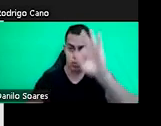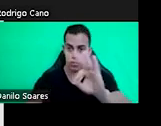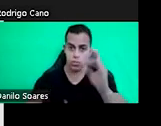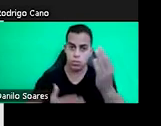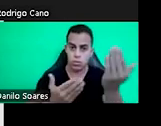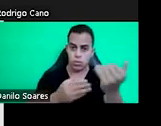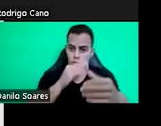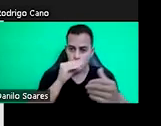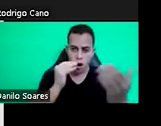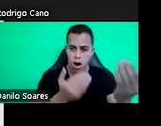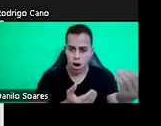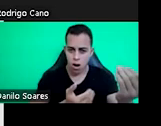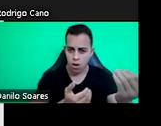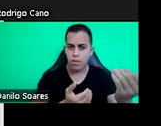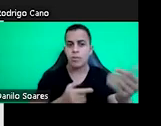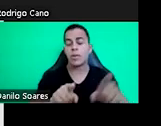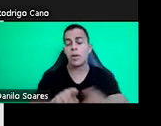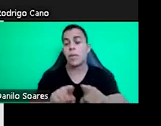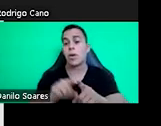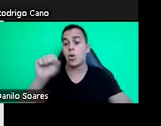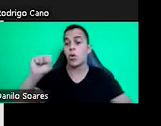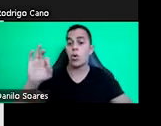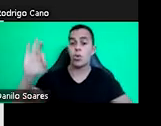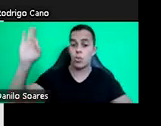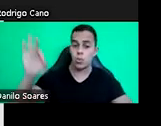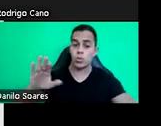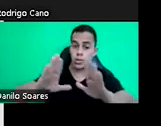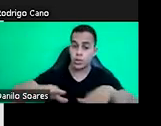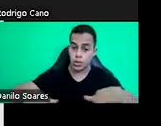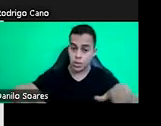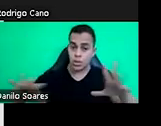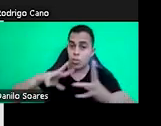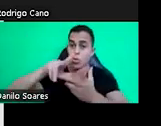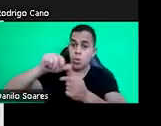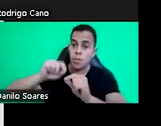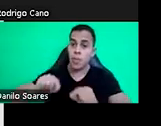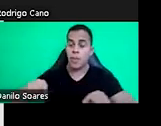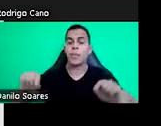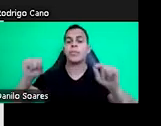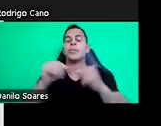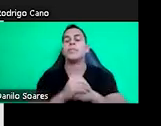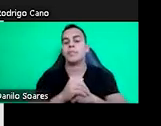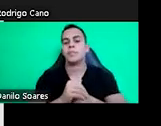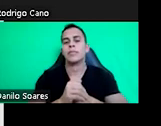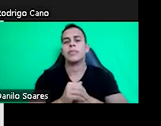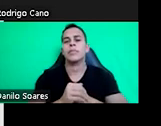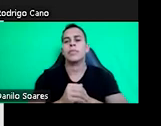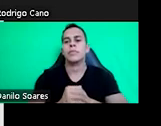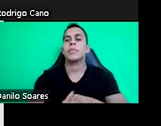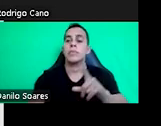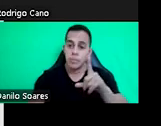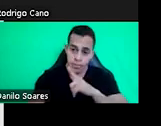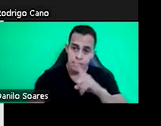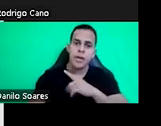ao redor do mundo e 8% das crianças em idade escolar ao redor do mundo fechem um diagnóstico,